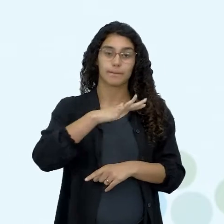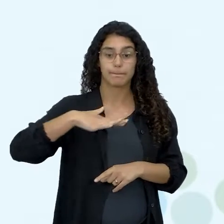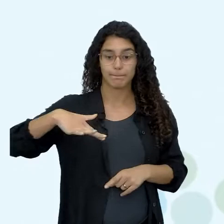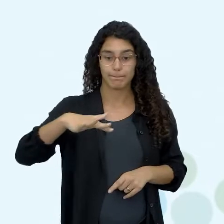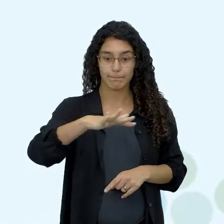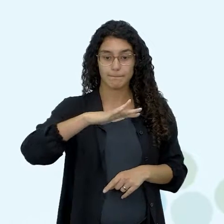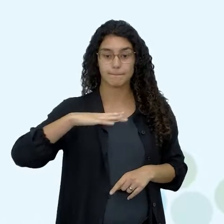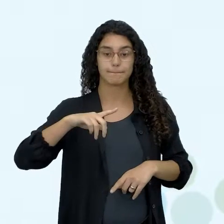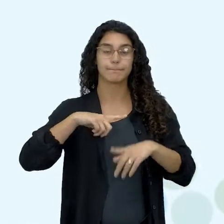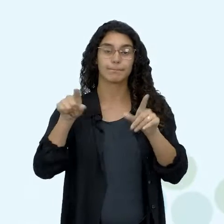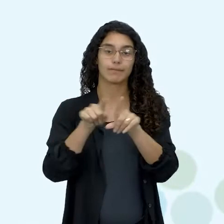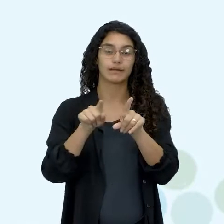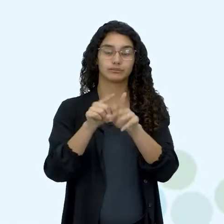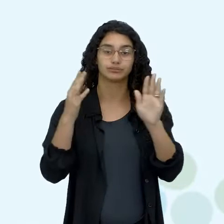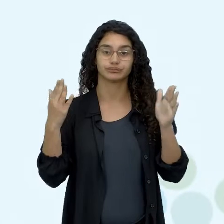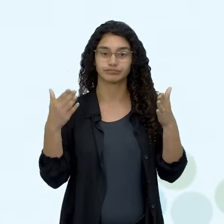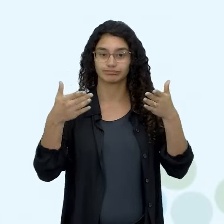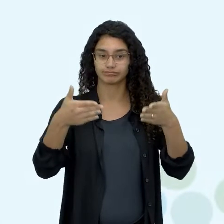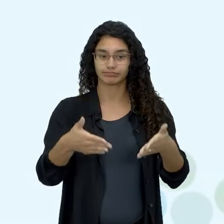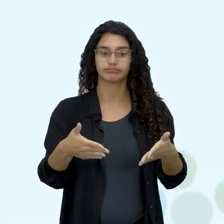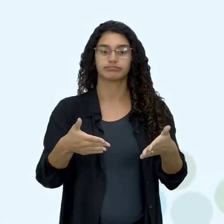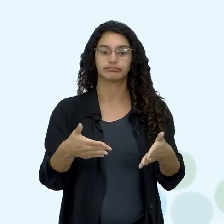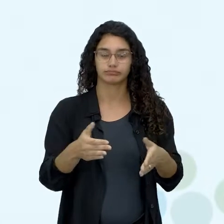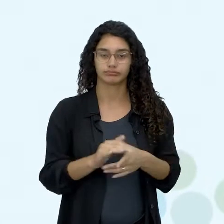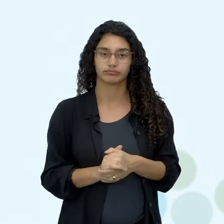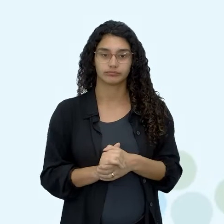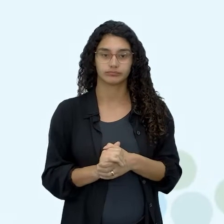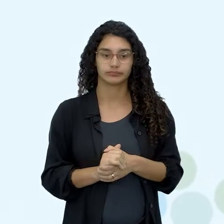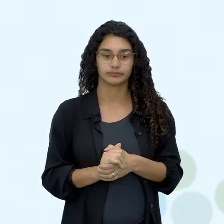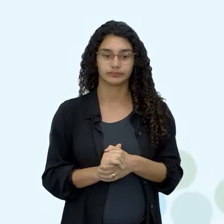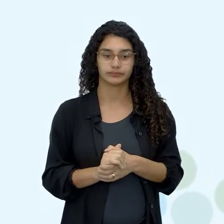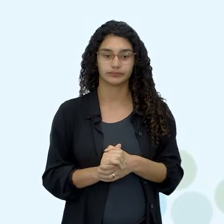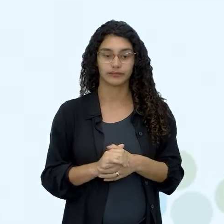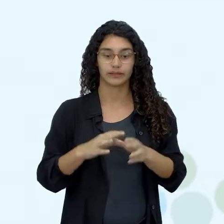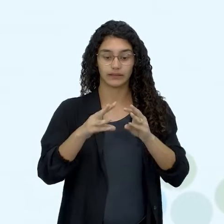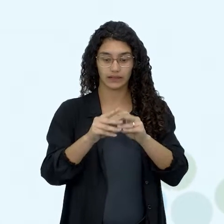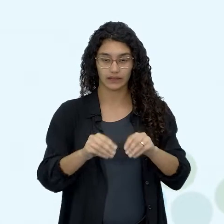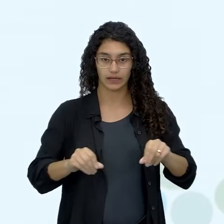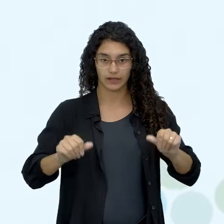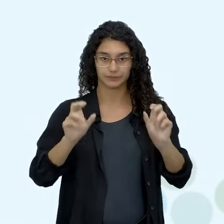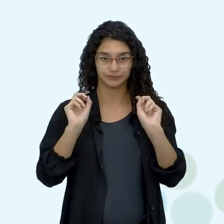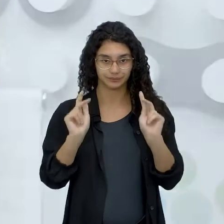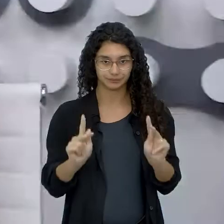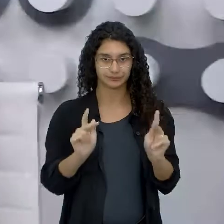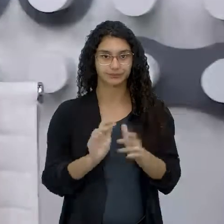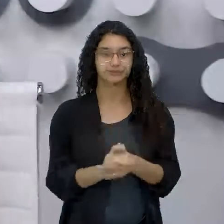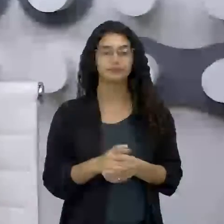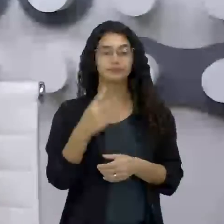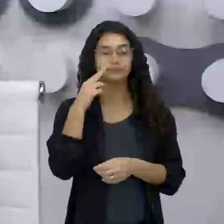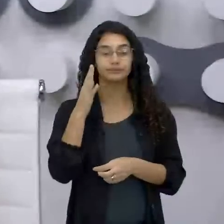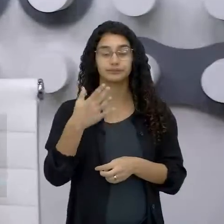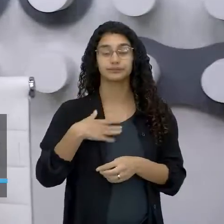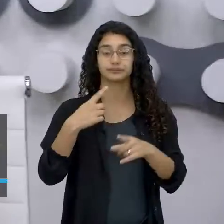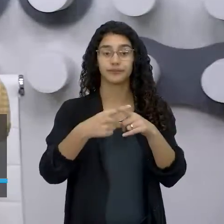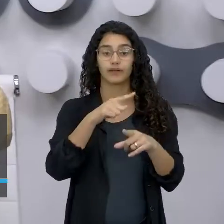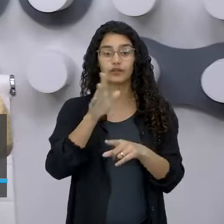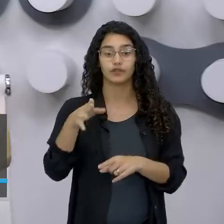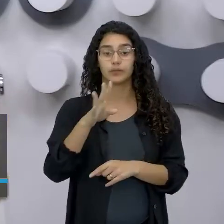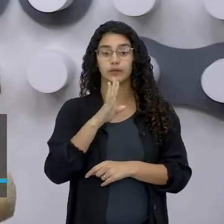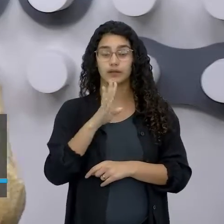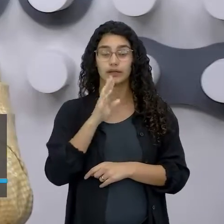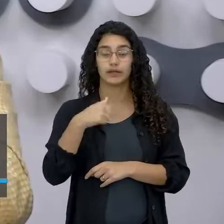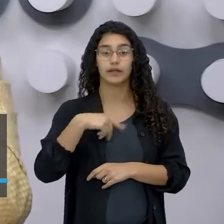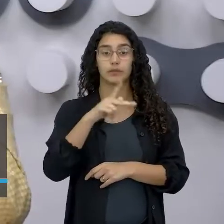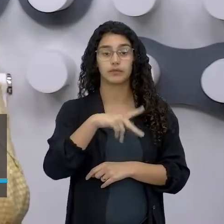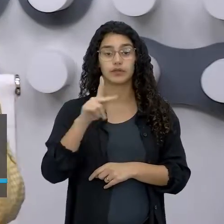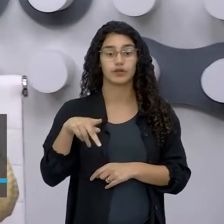está focalizada na questão do território, beleza? Vem para mim, porque você já me conhece,